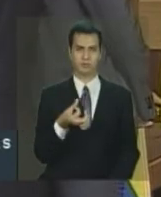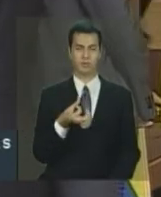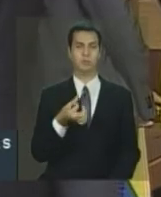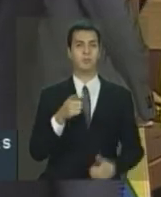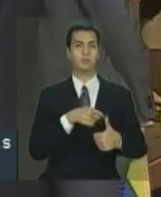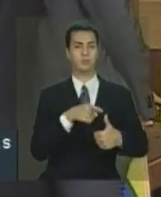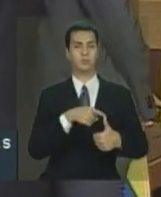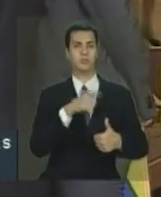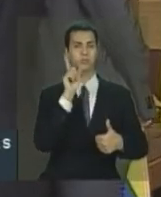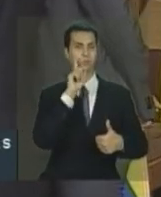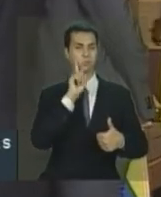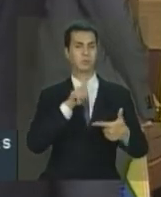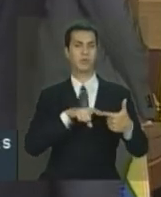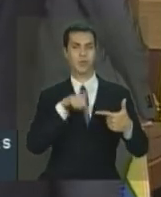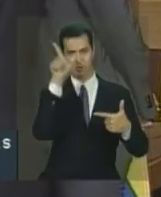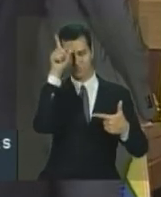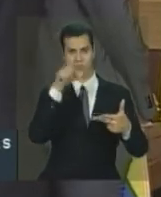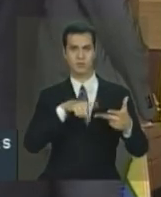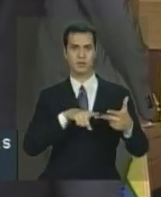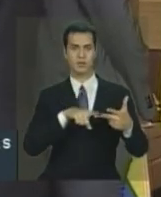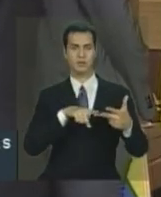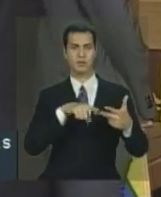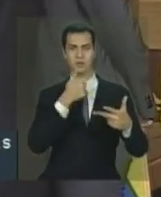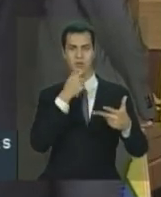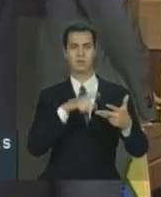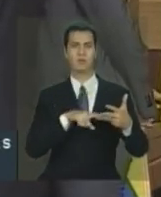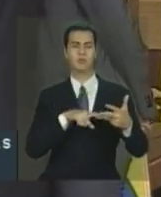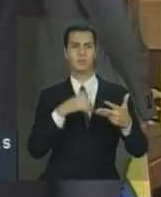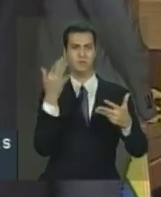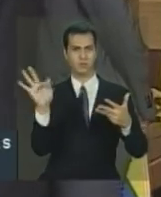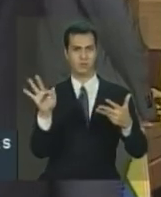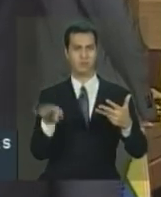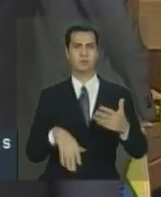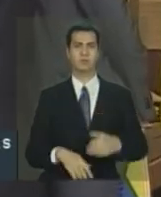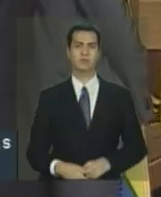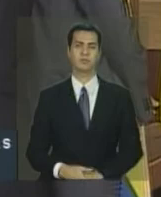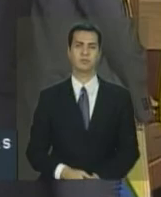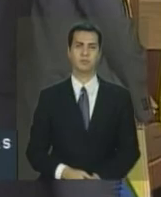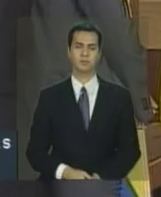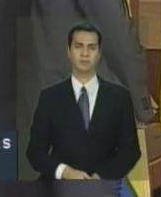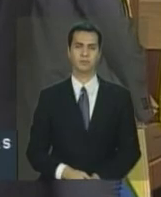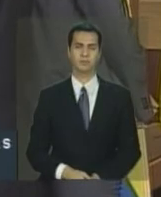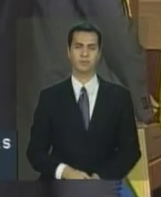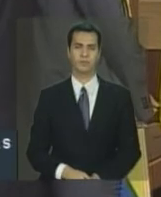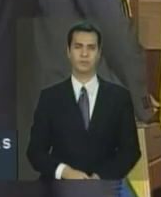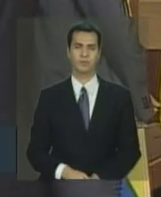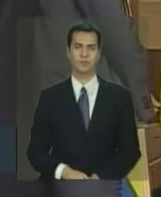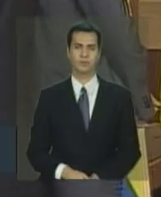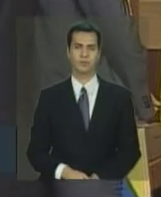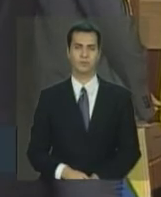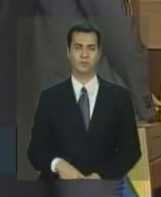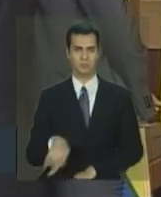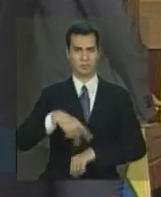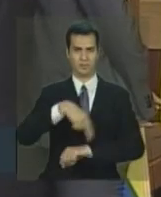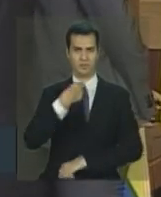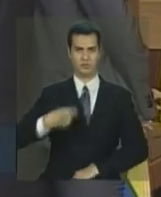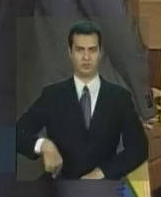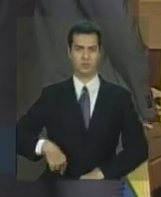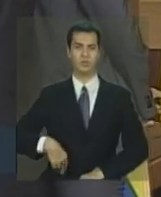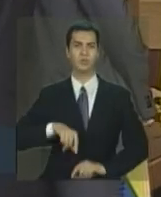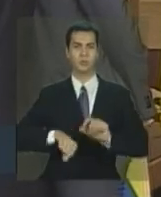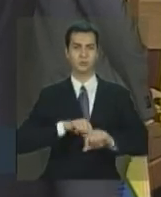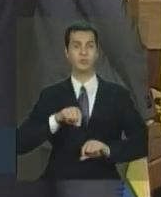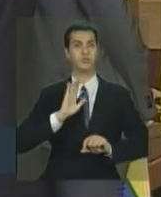Unidos, Japão, Alemanha, Inglaterra e a França. O país já é o maior importador dos